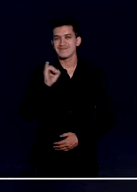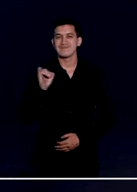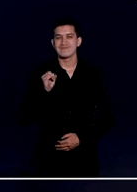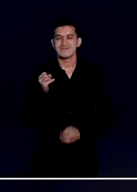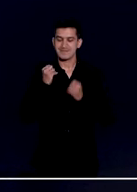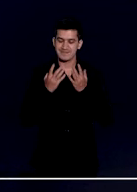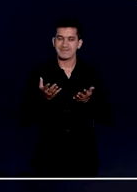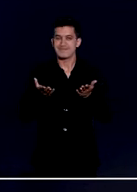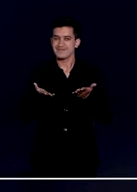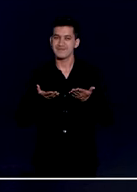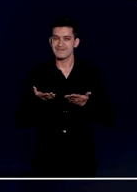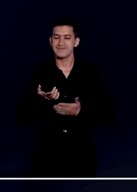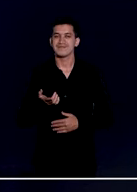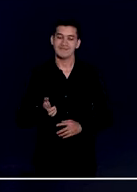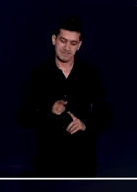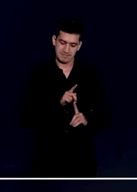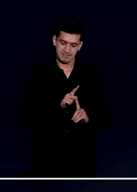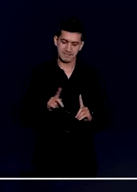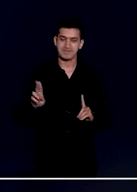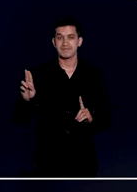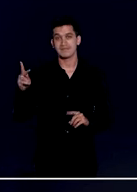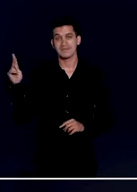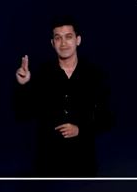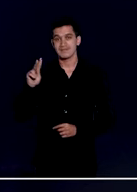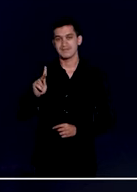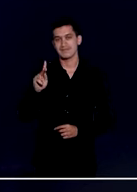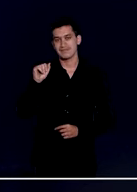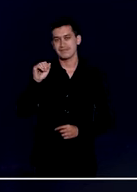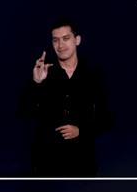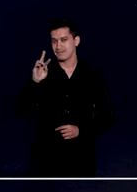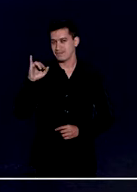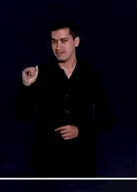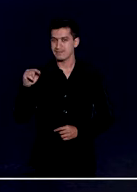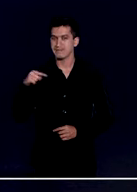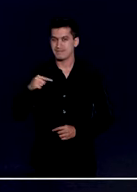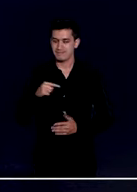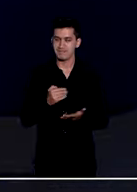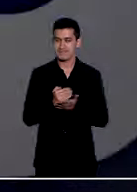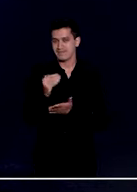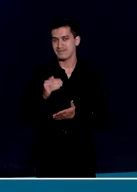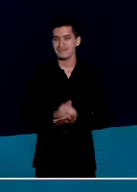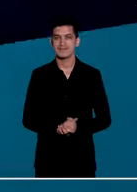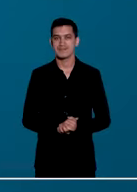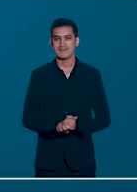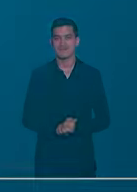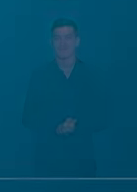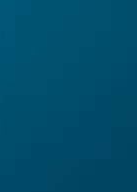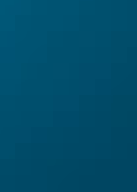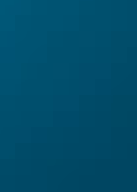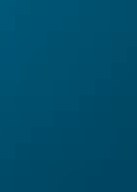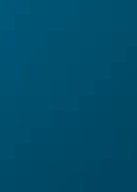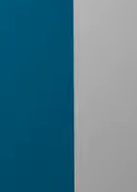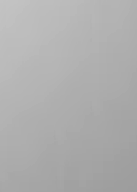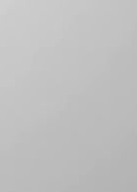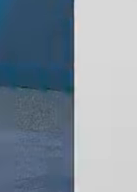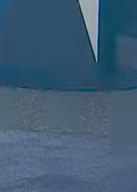Olá seja muito bem-vindo eu sou Cátia Gomes e o STJ notícias está no